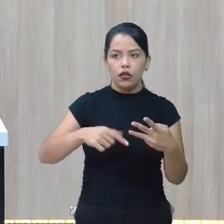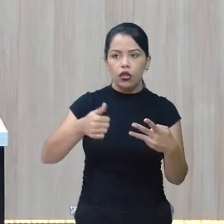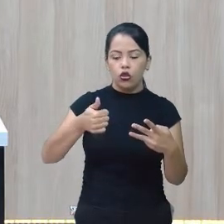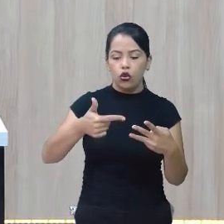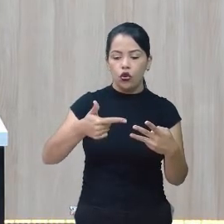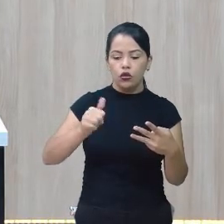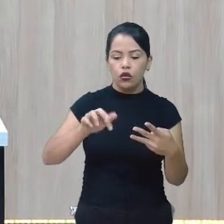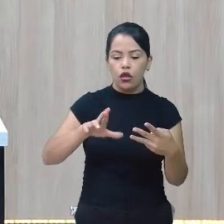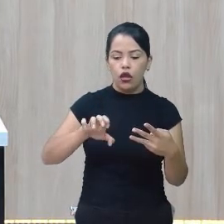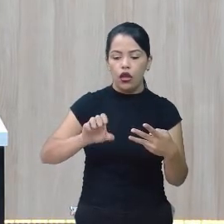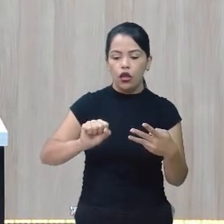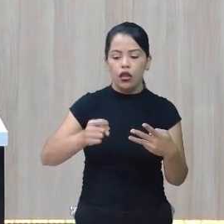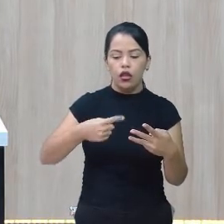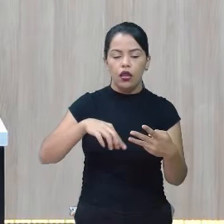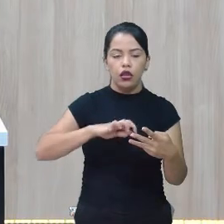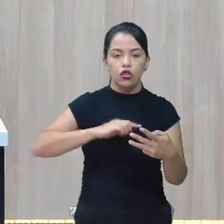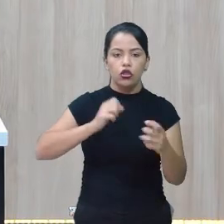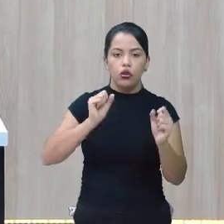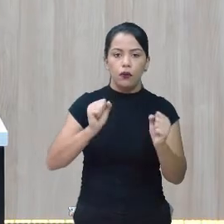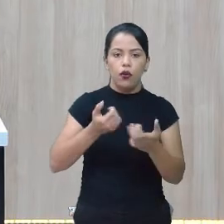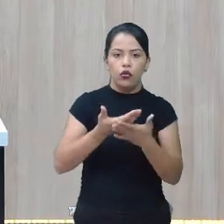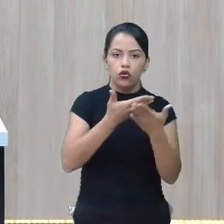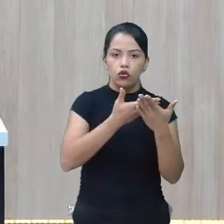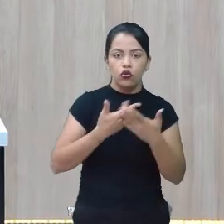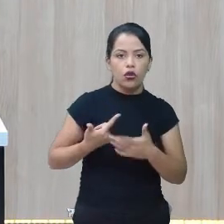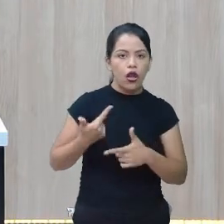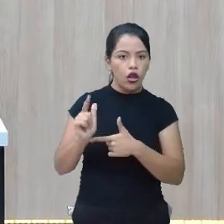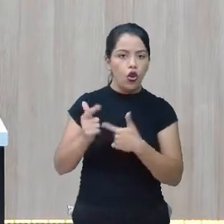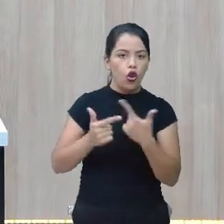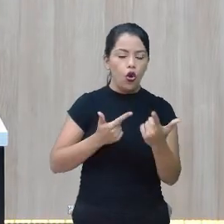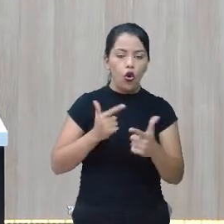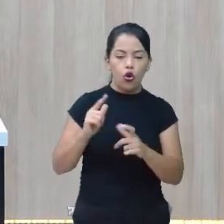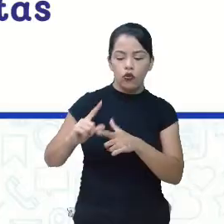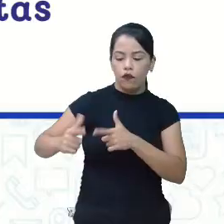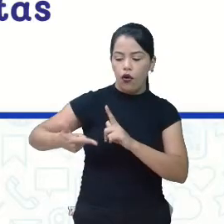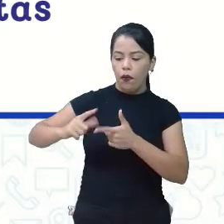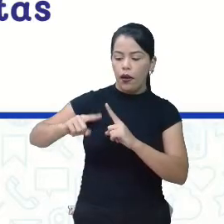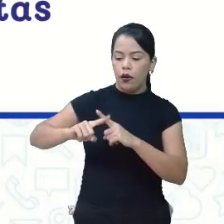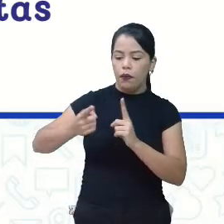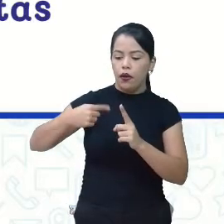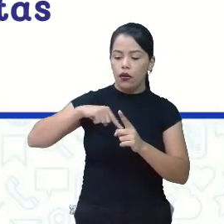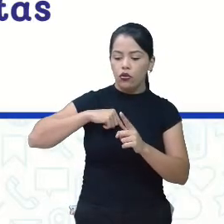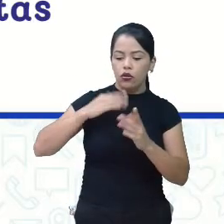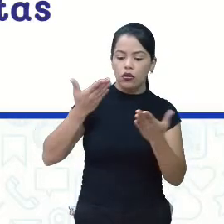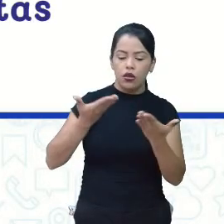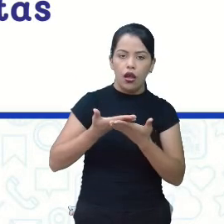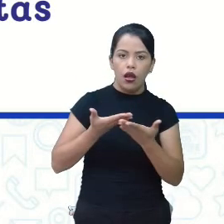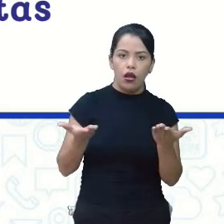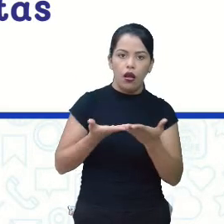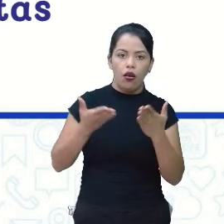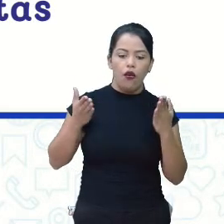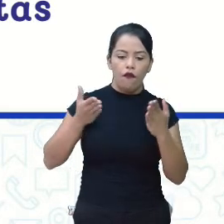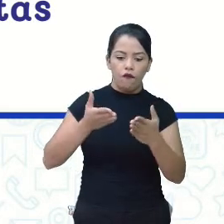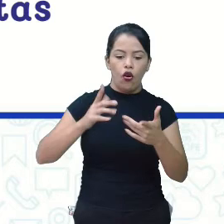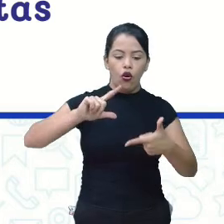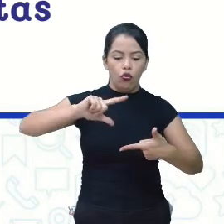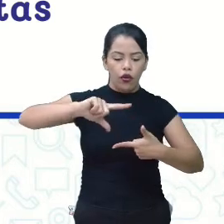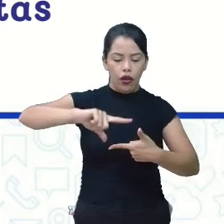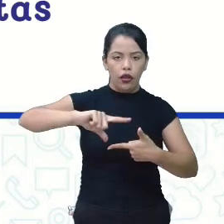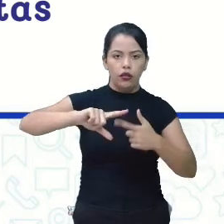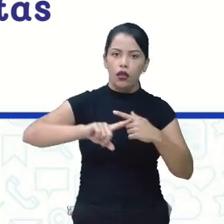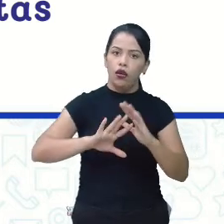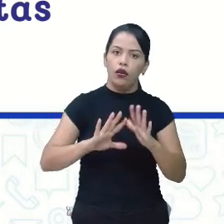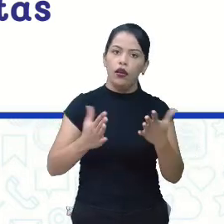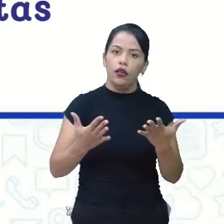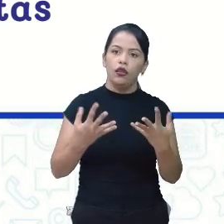aula hoje é voltada para bloco retangular, todos os blocos retangulares são obrigados a ter essas quantidades, tá certo? A gente acabou de